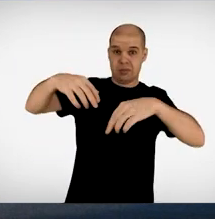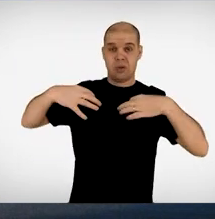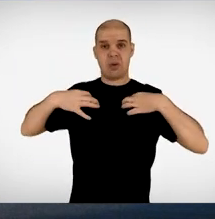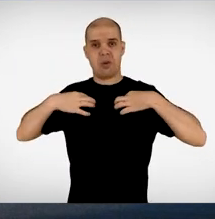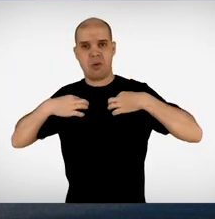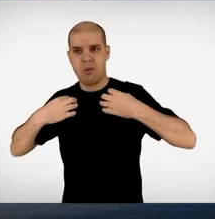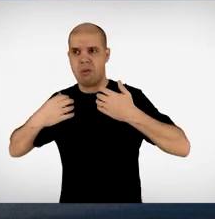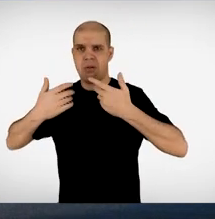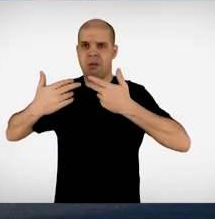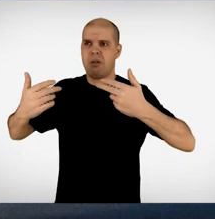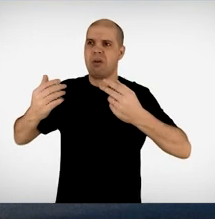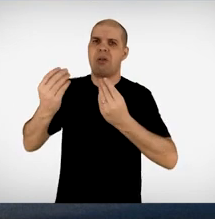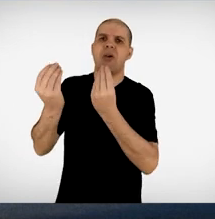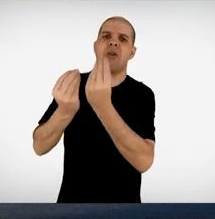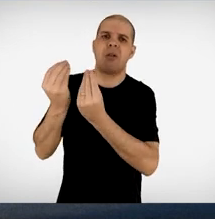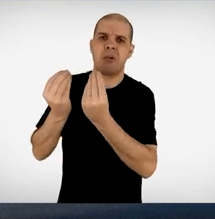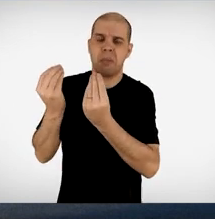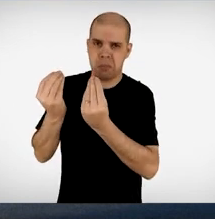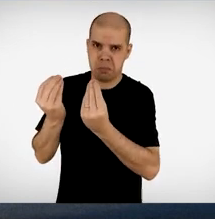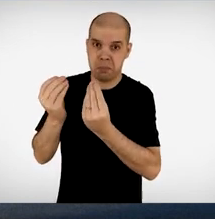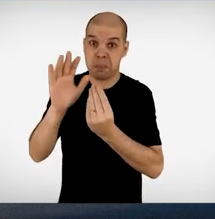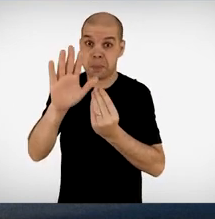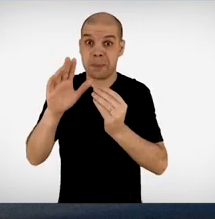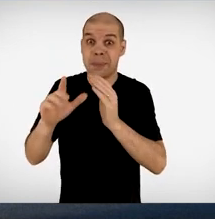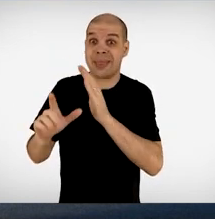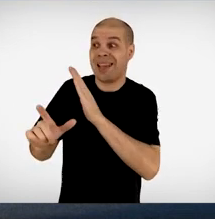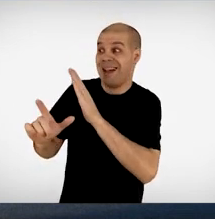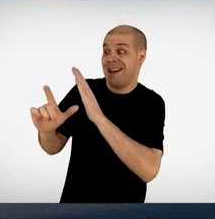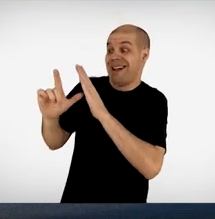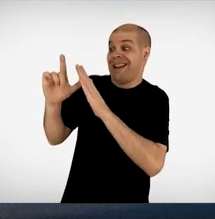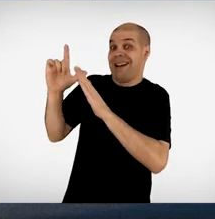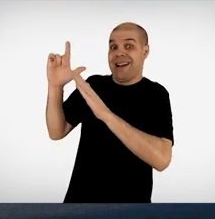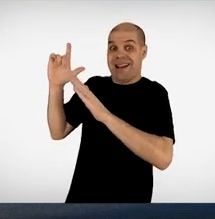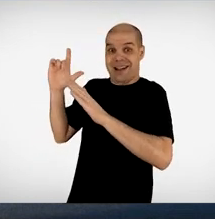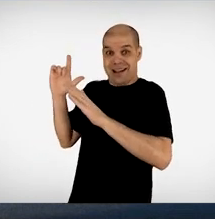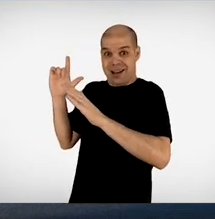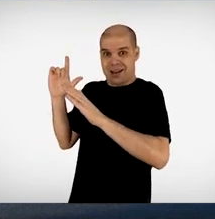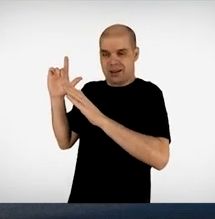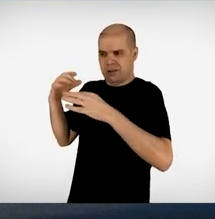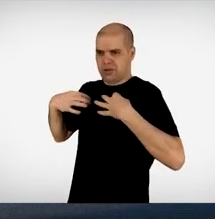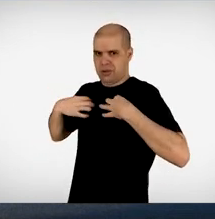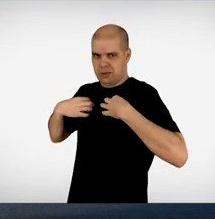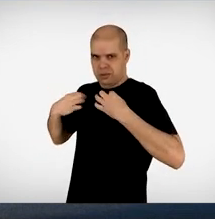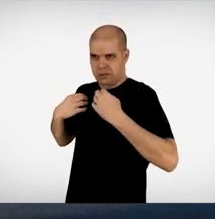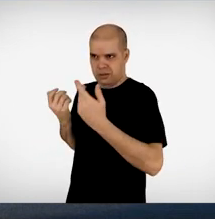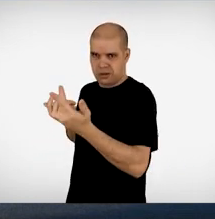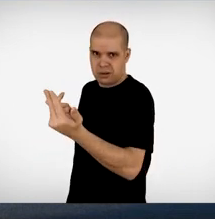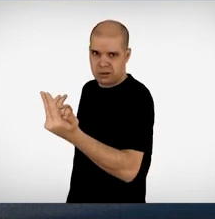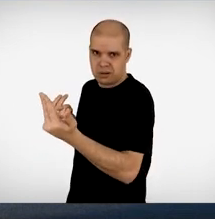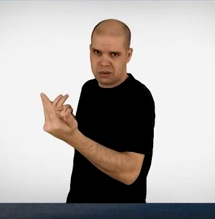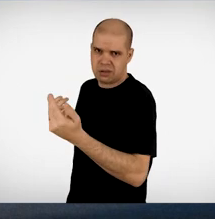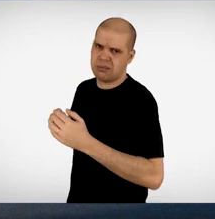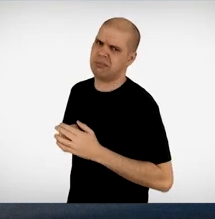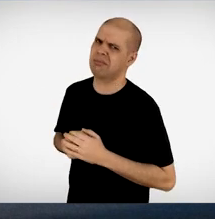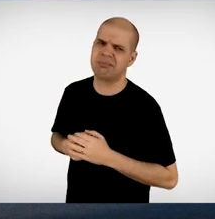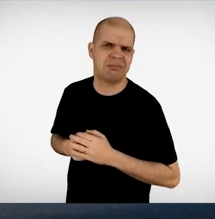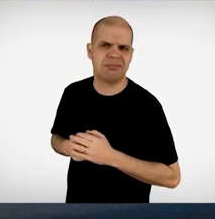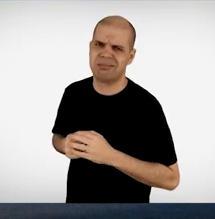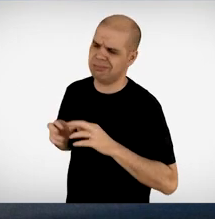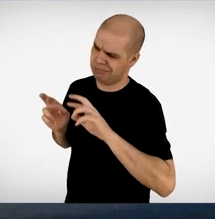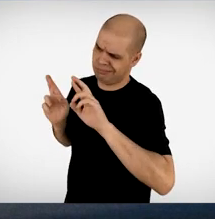anos atrás, de 20, né? Se você chegar em casa hoje e alguém perguntar como que as pessoas aqui estavam vestidas, vocês vão falar,